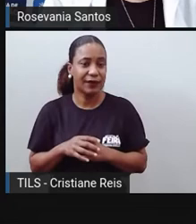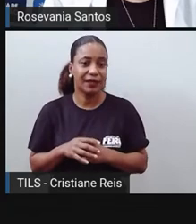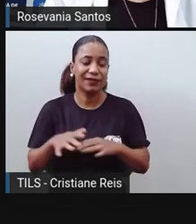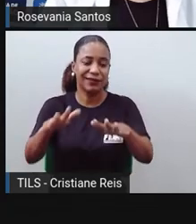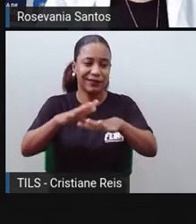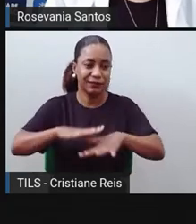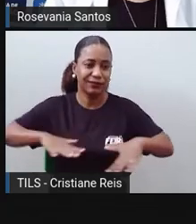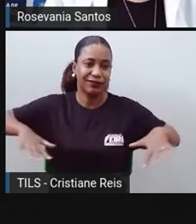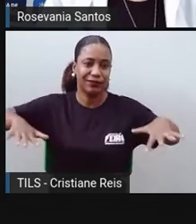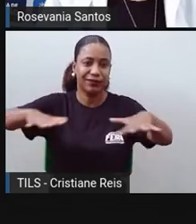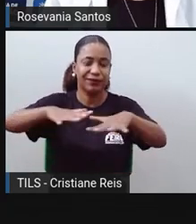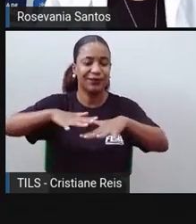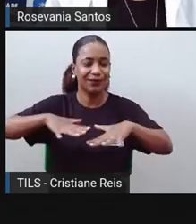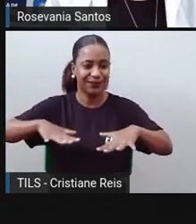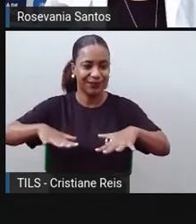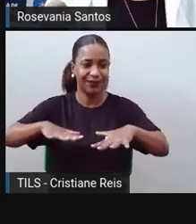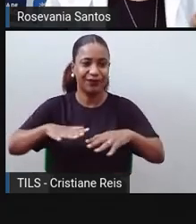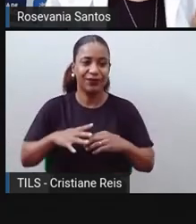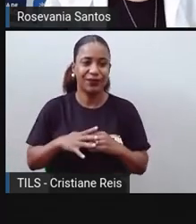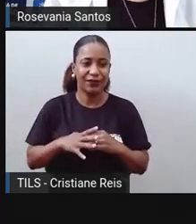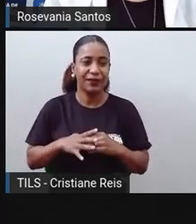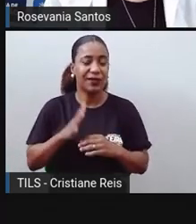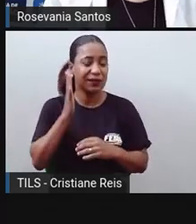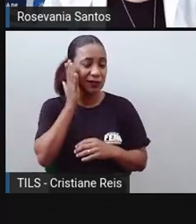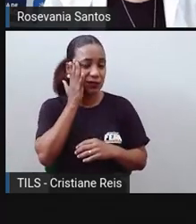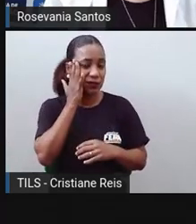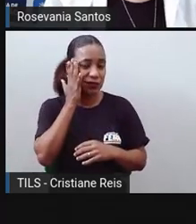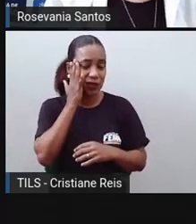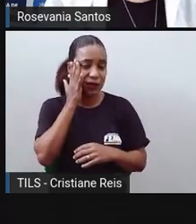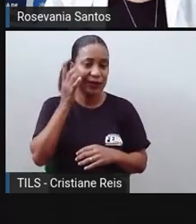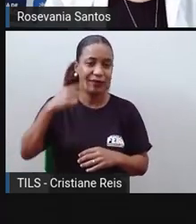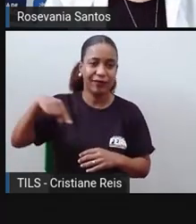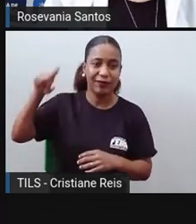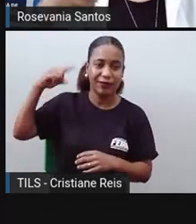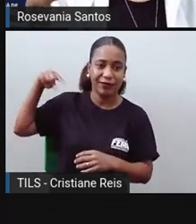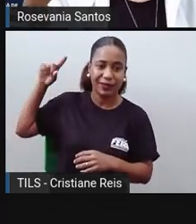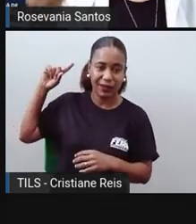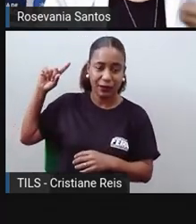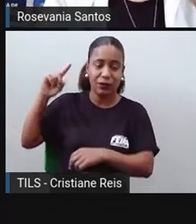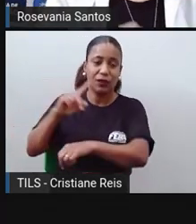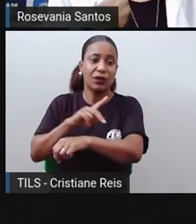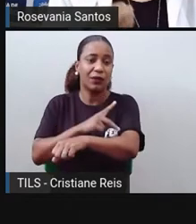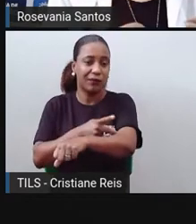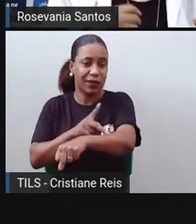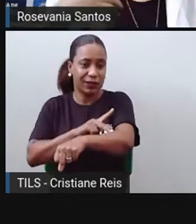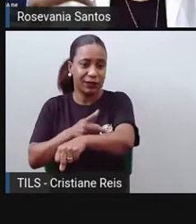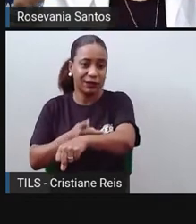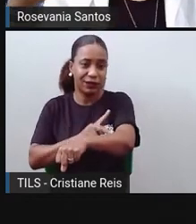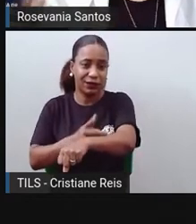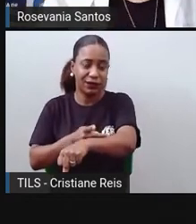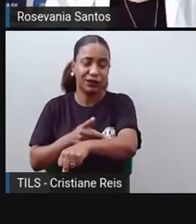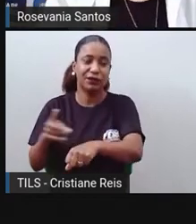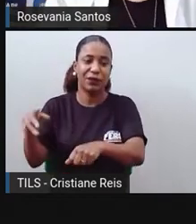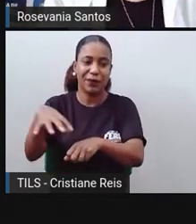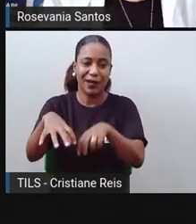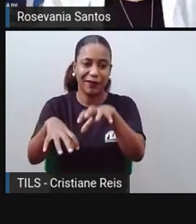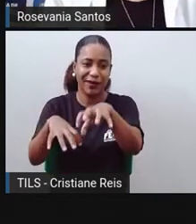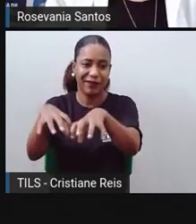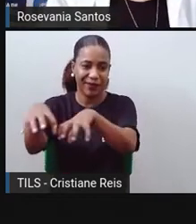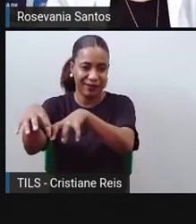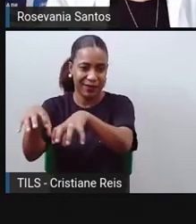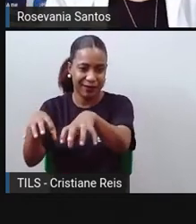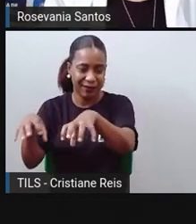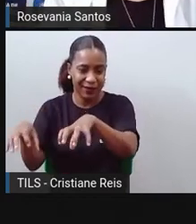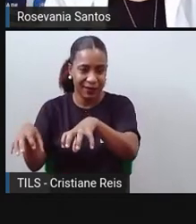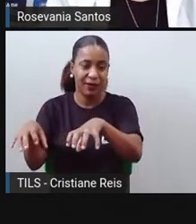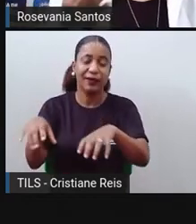gente sabe, né, que durante muito tempo eles realmente ocuparam, que Israel teve que sair por conta de um período de seca